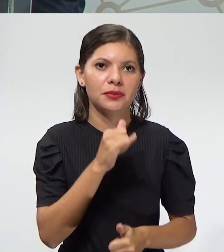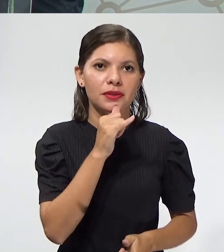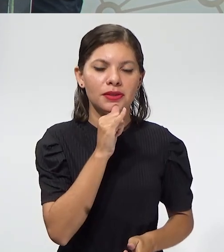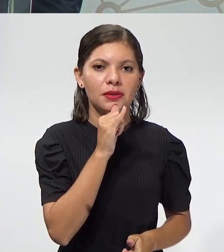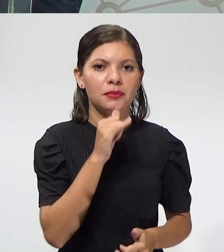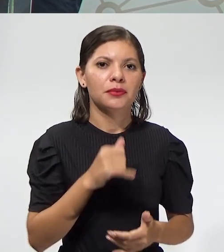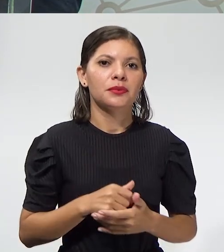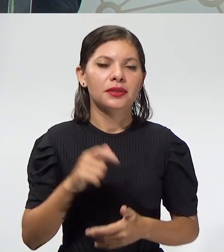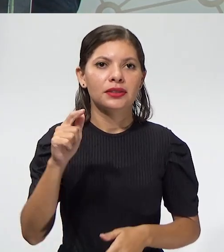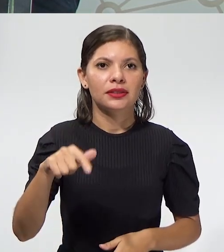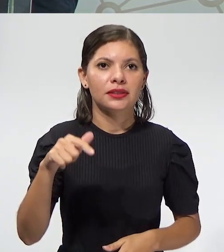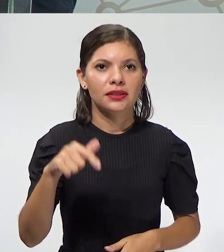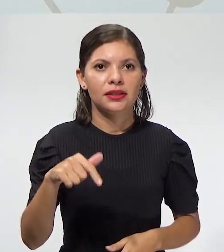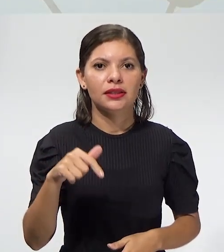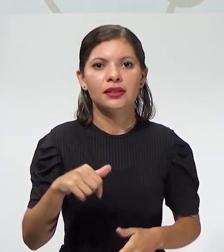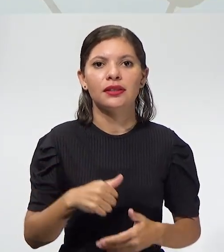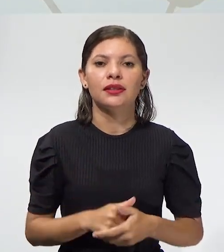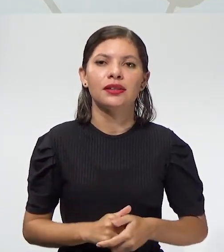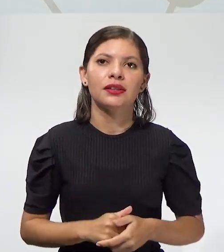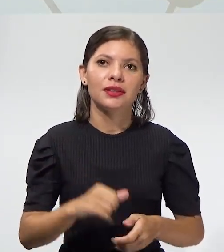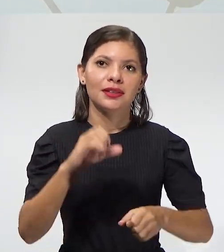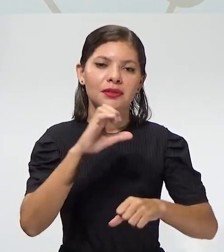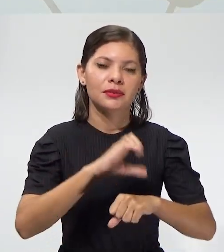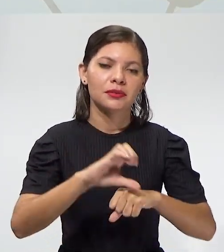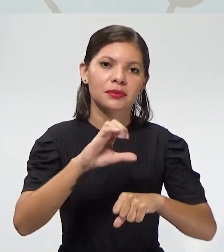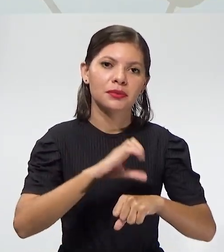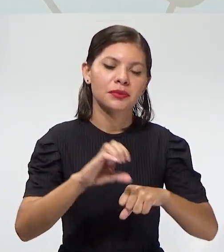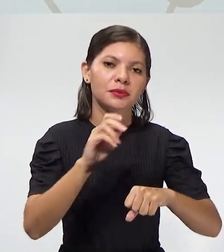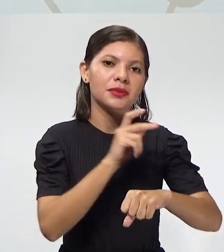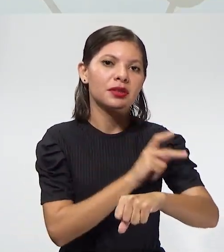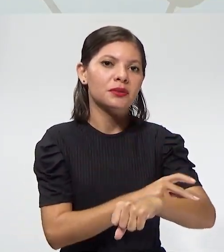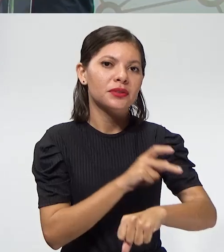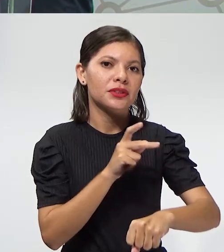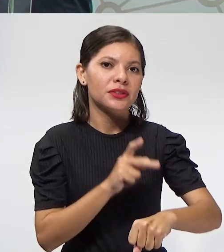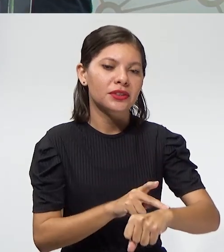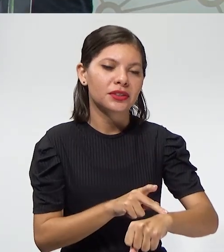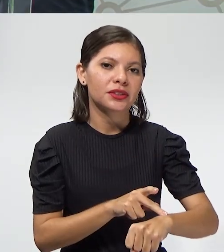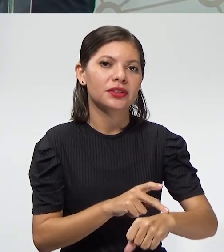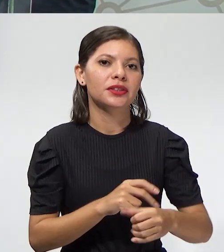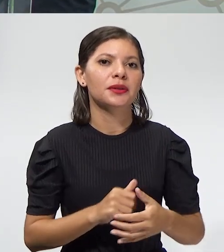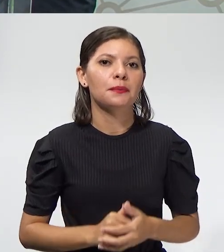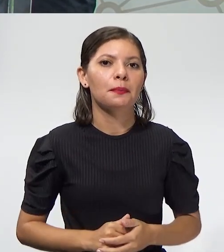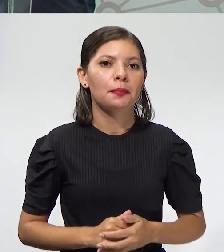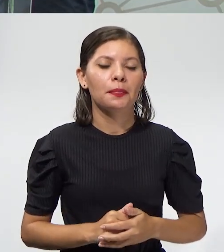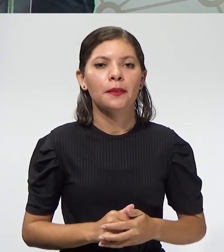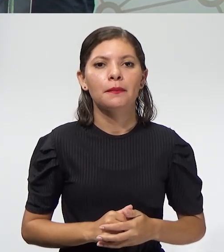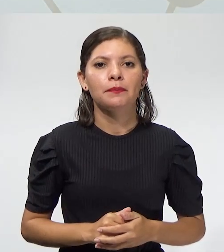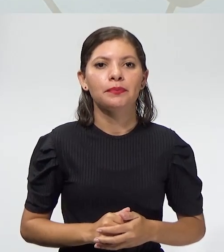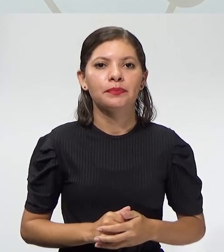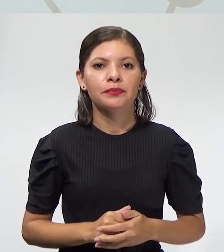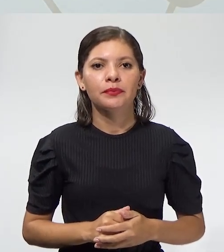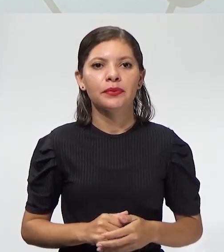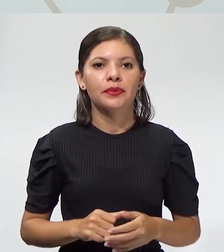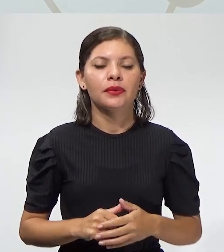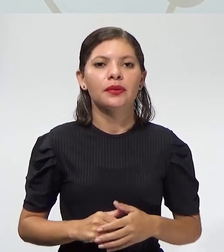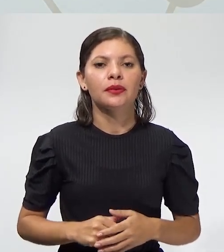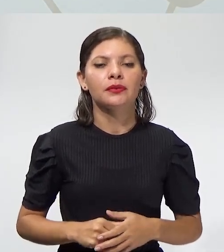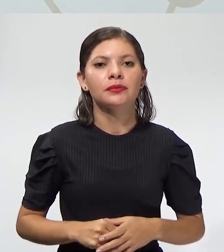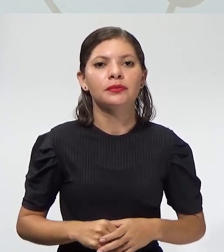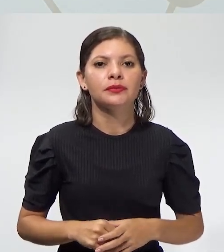por exemplo, que não é o que a gente tem aqui no curso de pedagogia, né? Completamente possível a gente aplicar